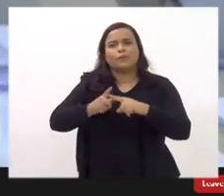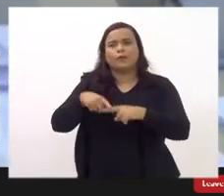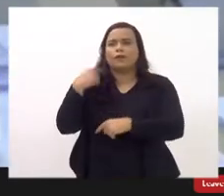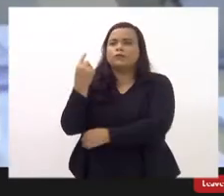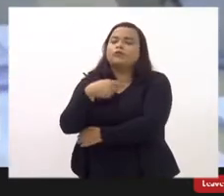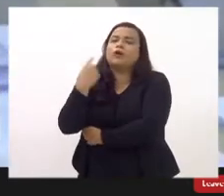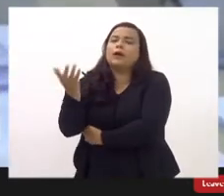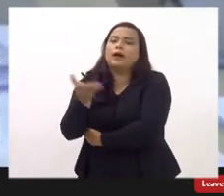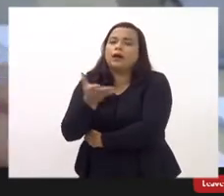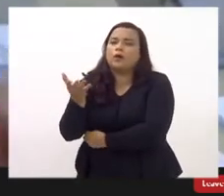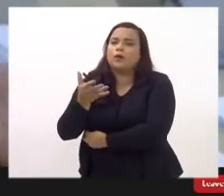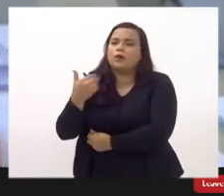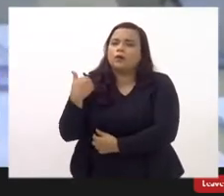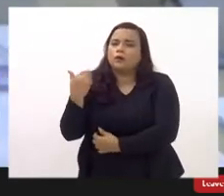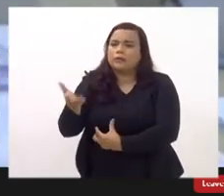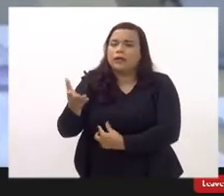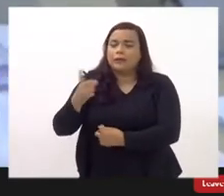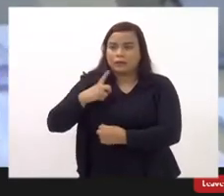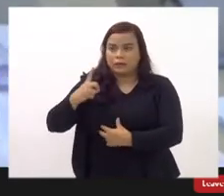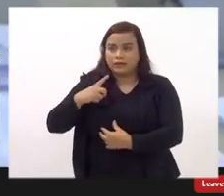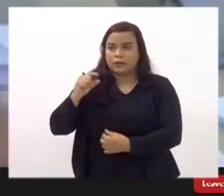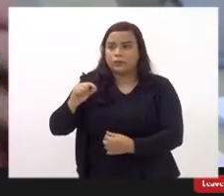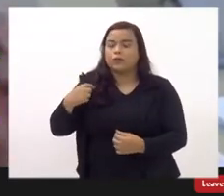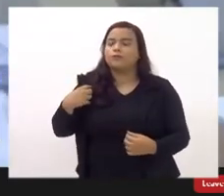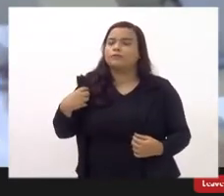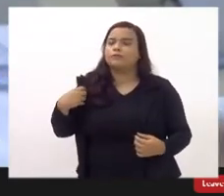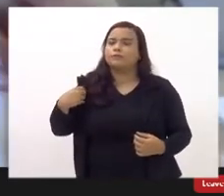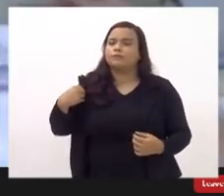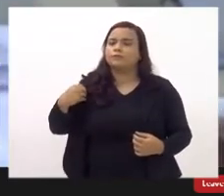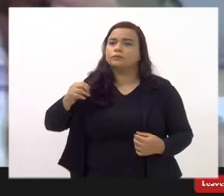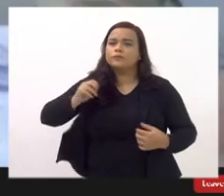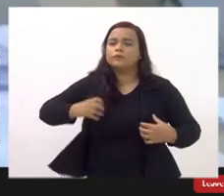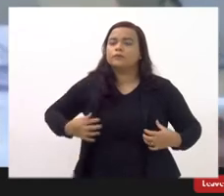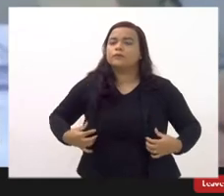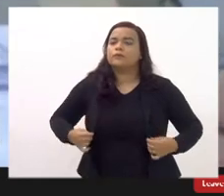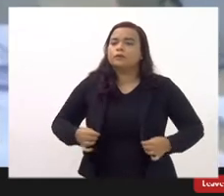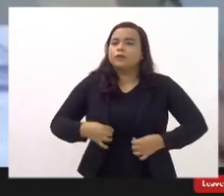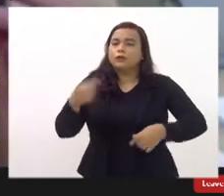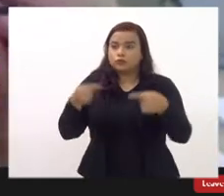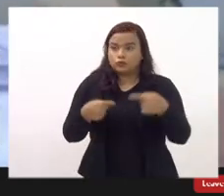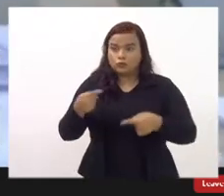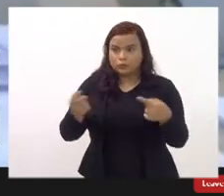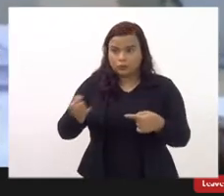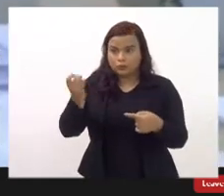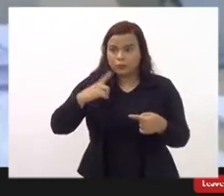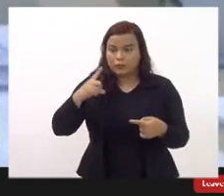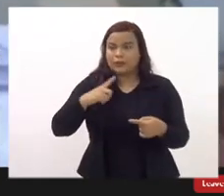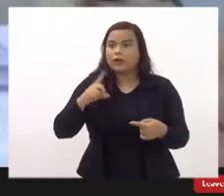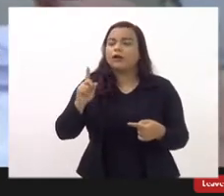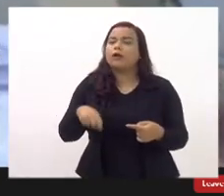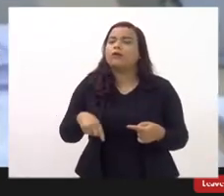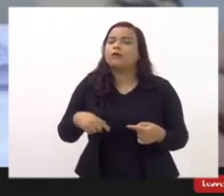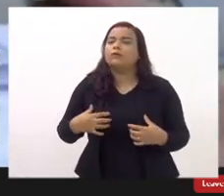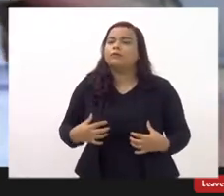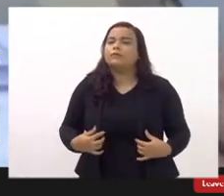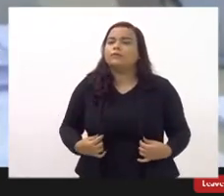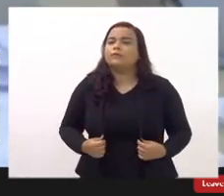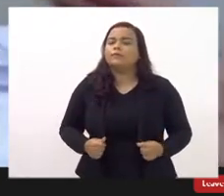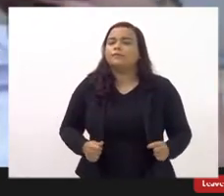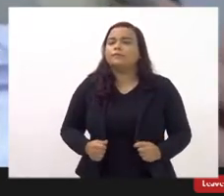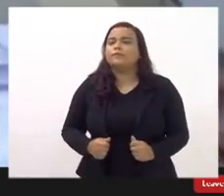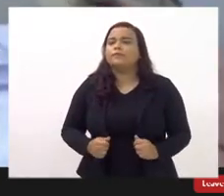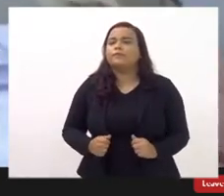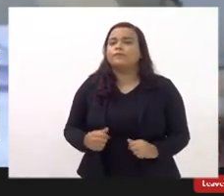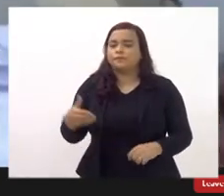oferecendo agora, e acho importante a gente fazer a discussão, que o que a gente está pleiteando é acesso e